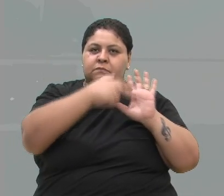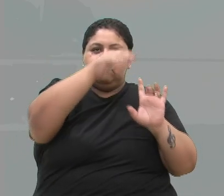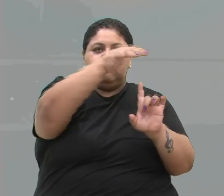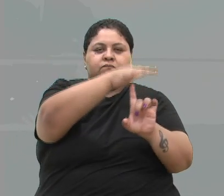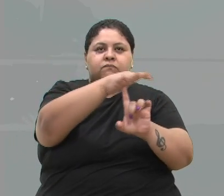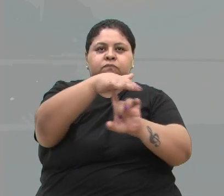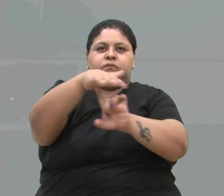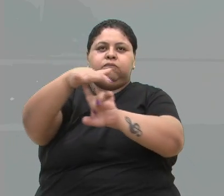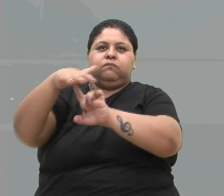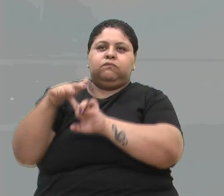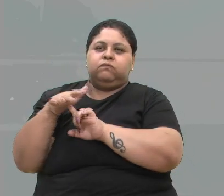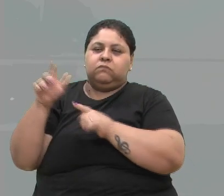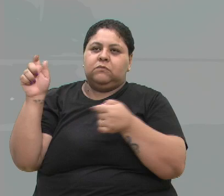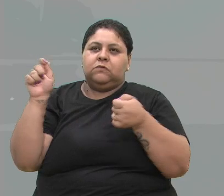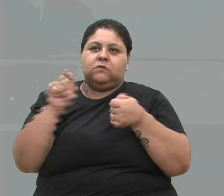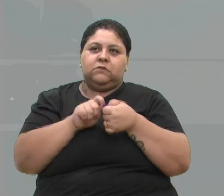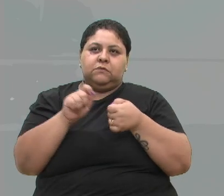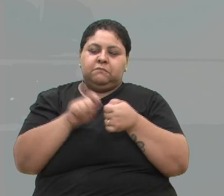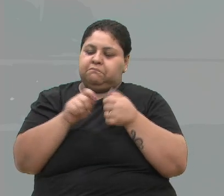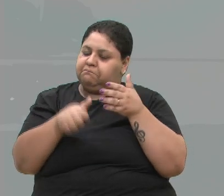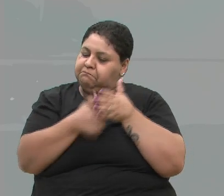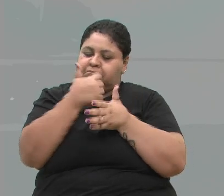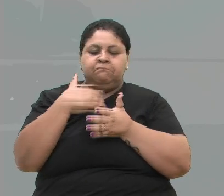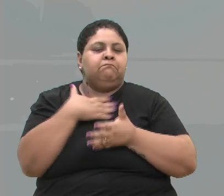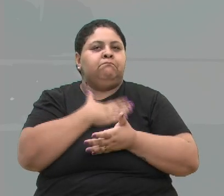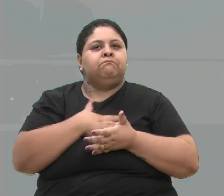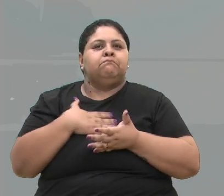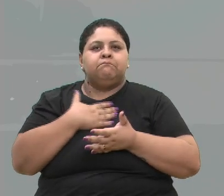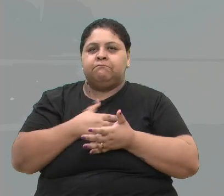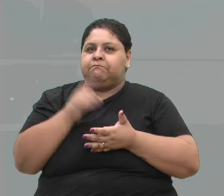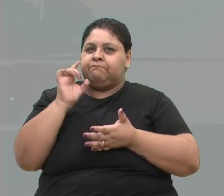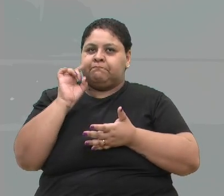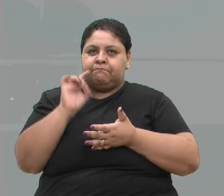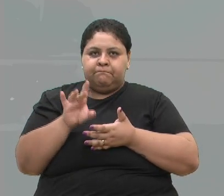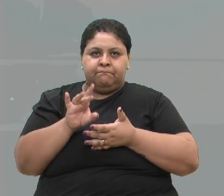sejam realizadas da melhor forma. É isso aí.